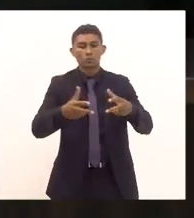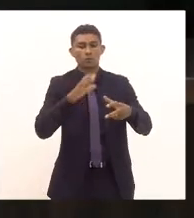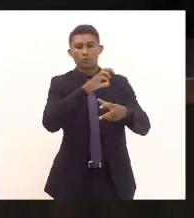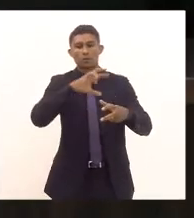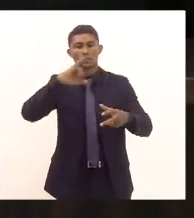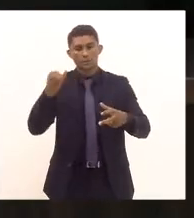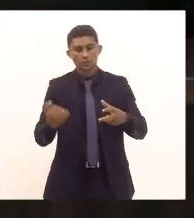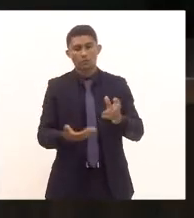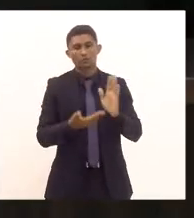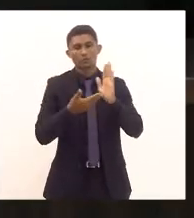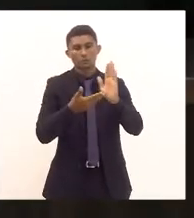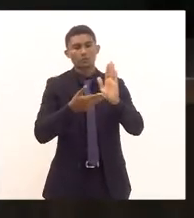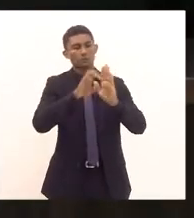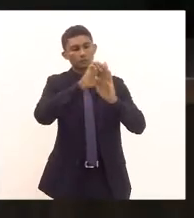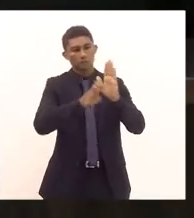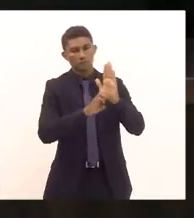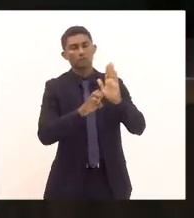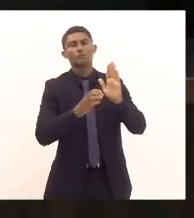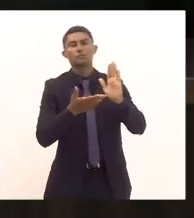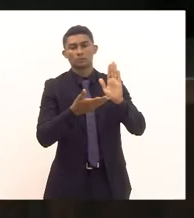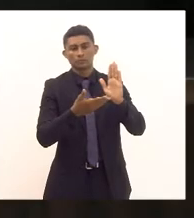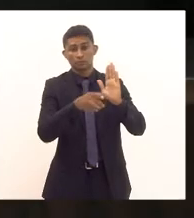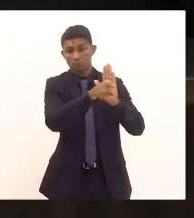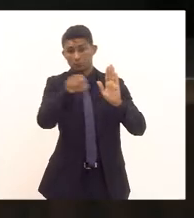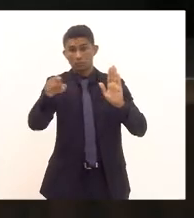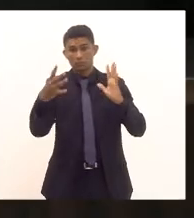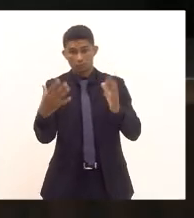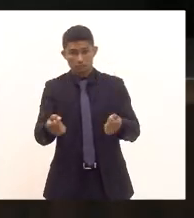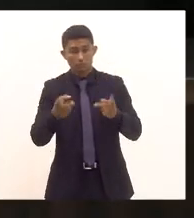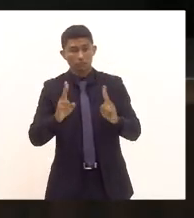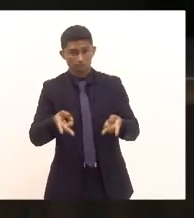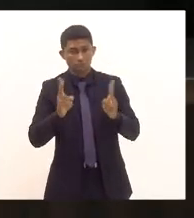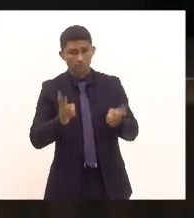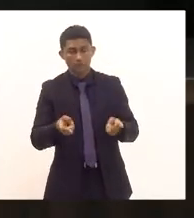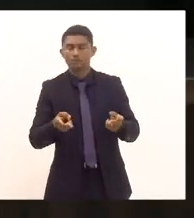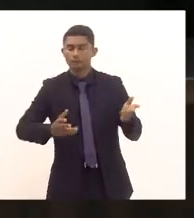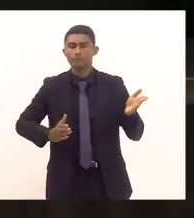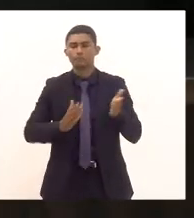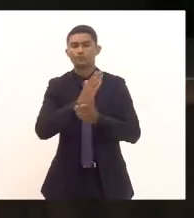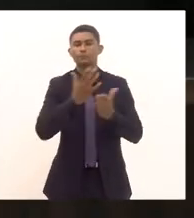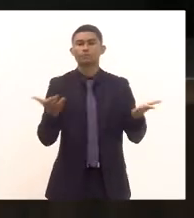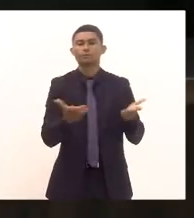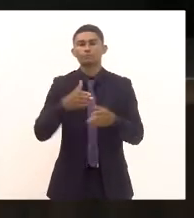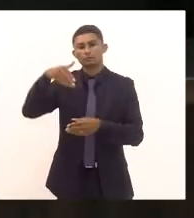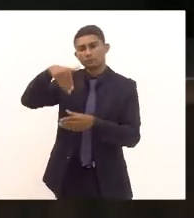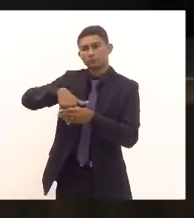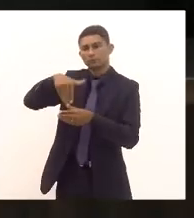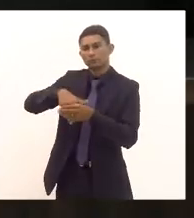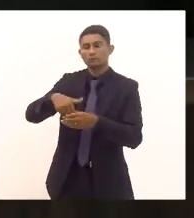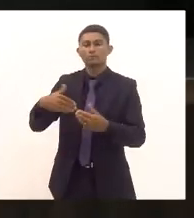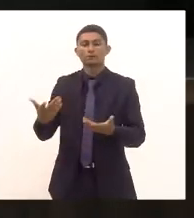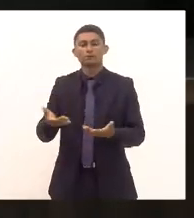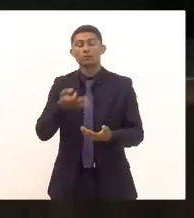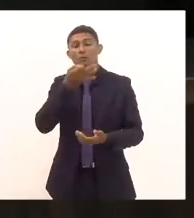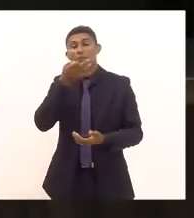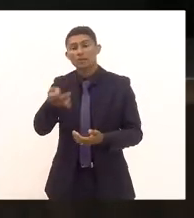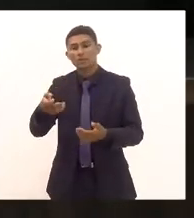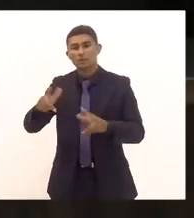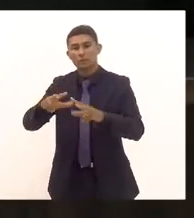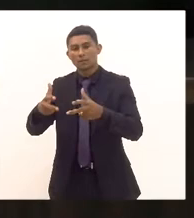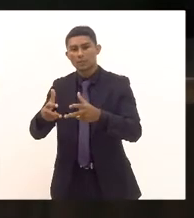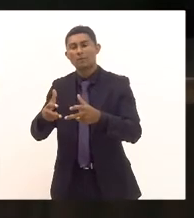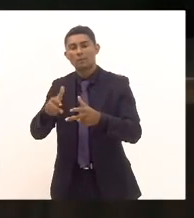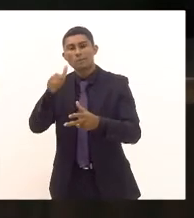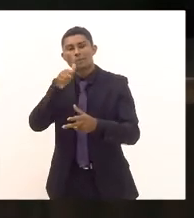com emendas com emendar seus que a própria submissão aprovada em votação presidente da Comissão de defesa da mulher com